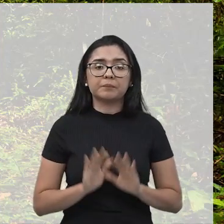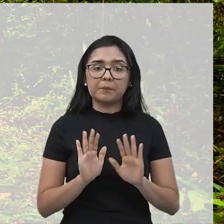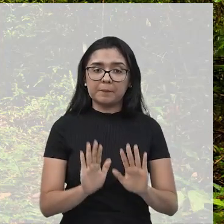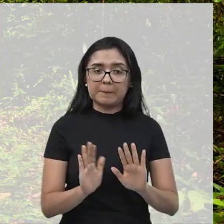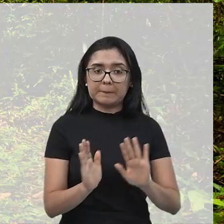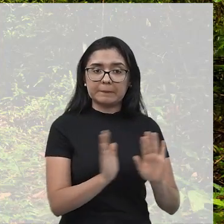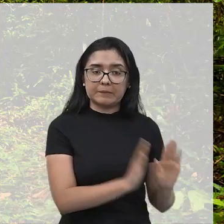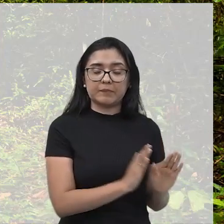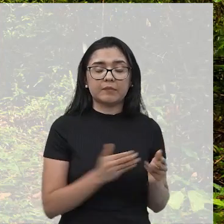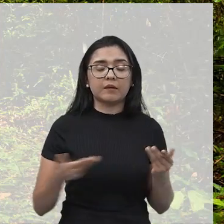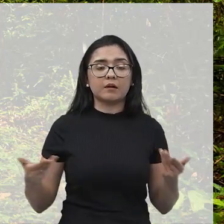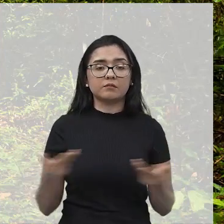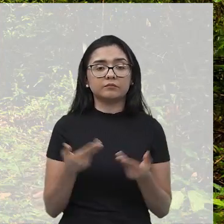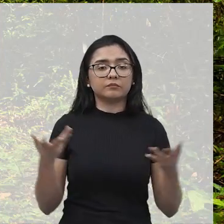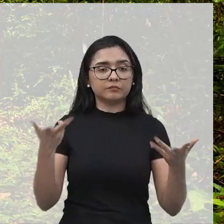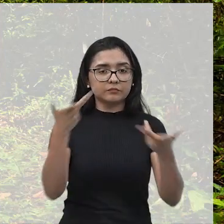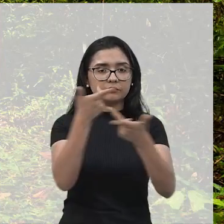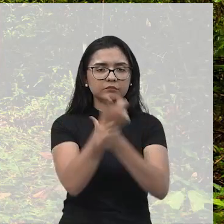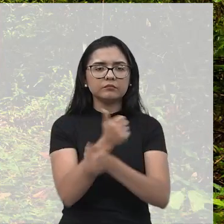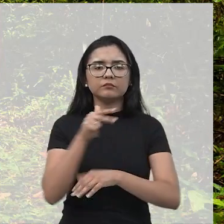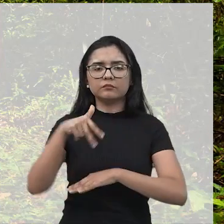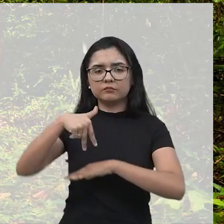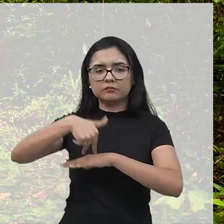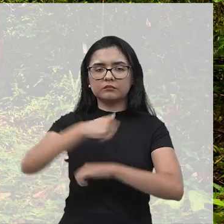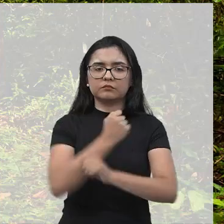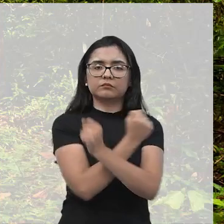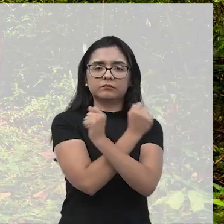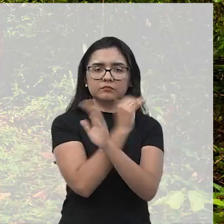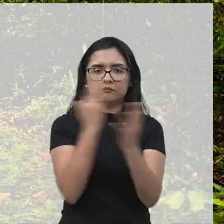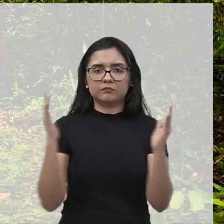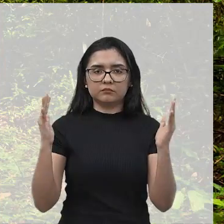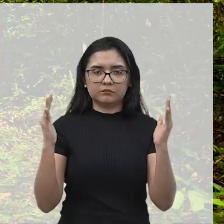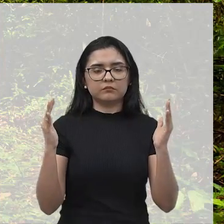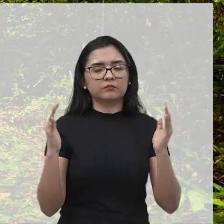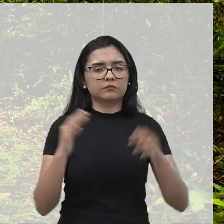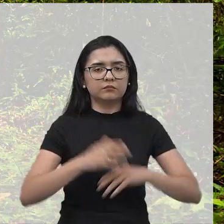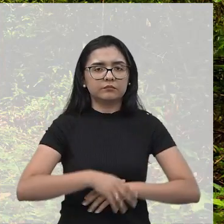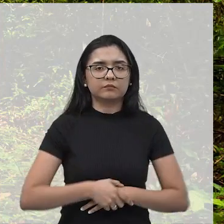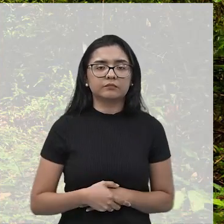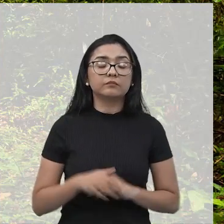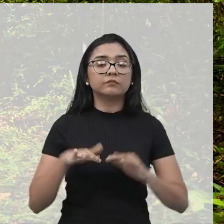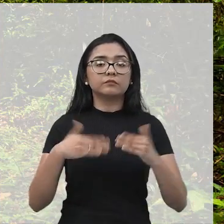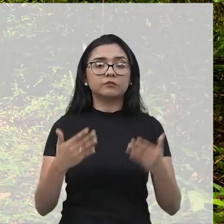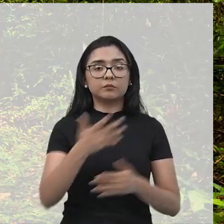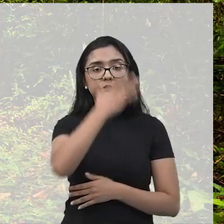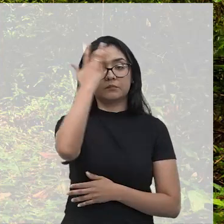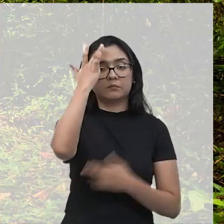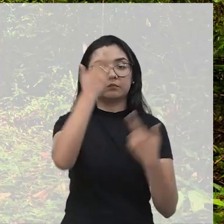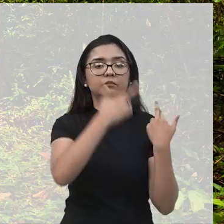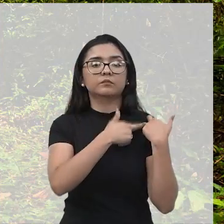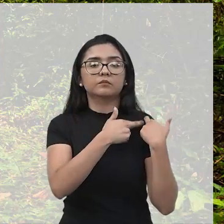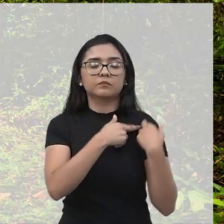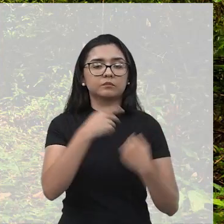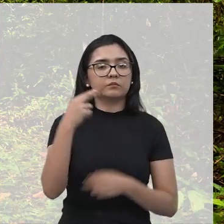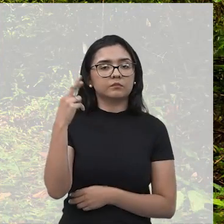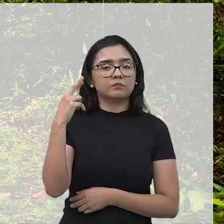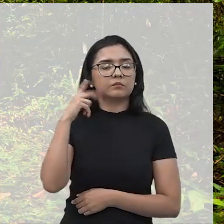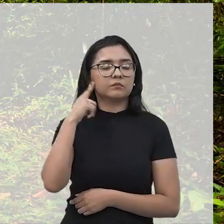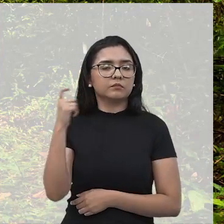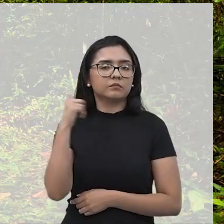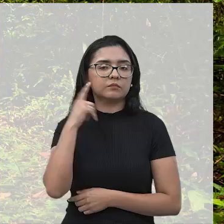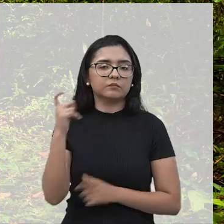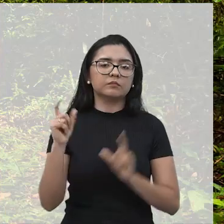a maravilha que é estar numa floresta. Então, o sonoplasta, ele é responsável para